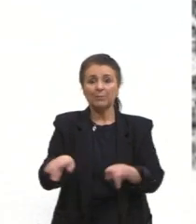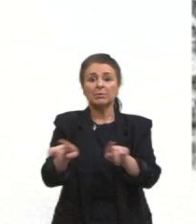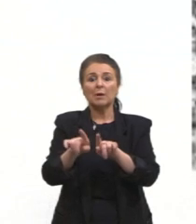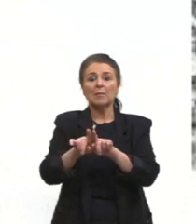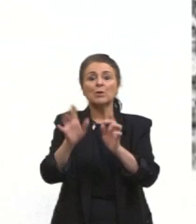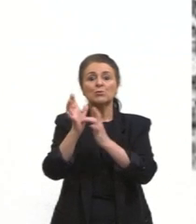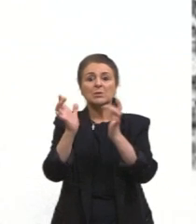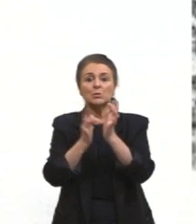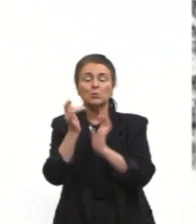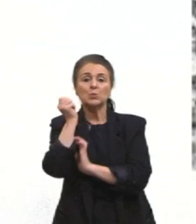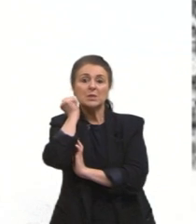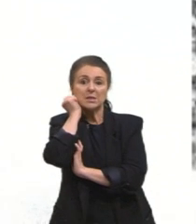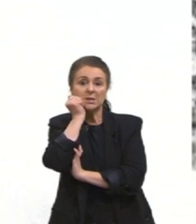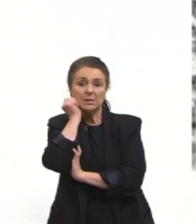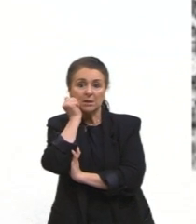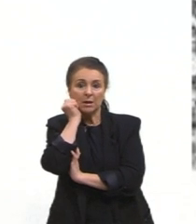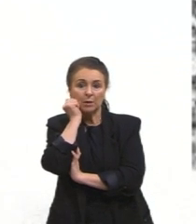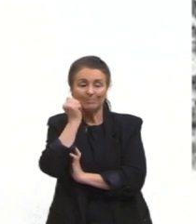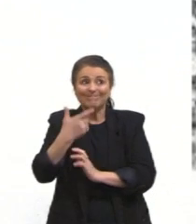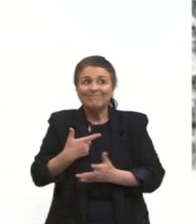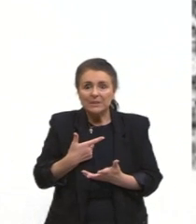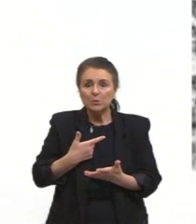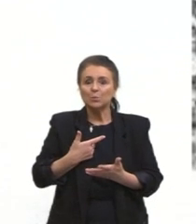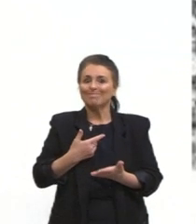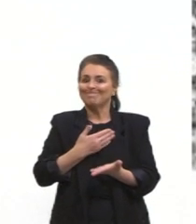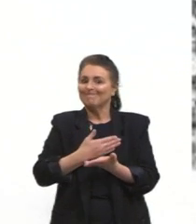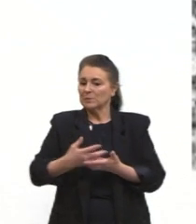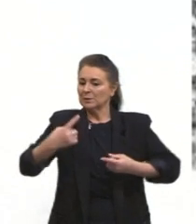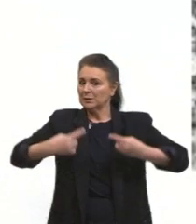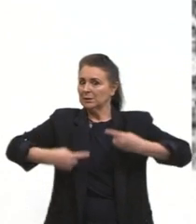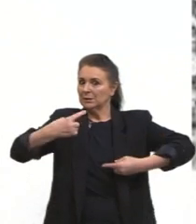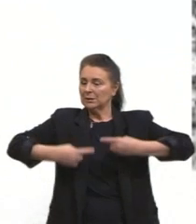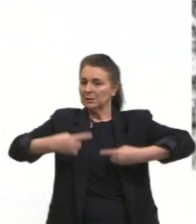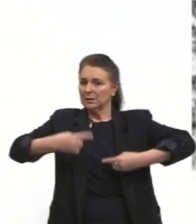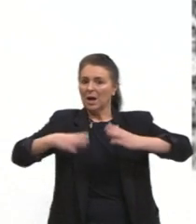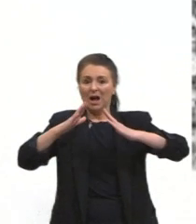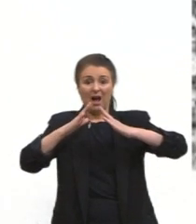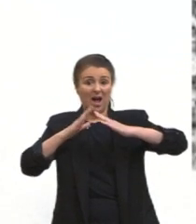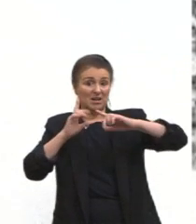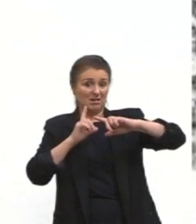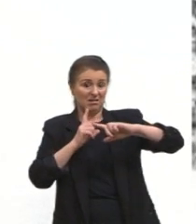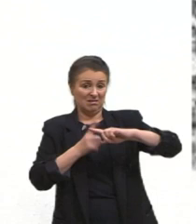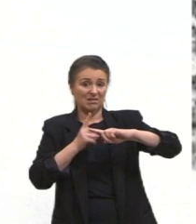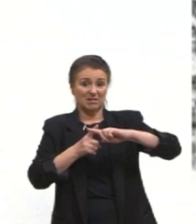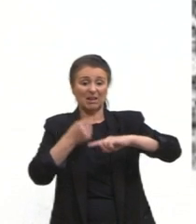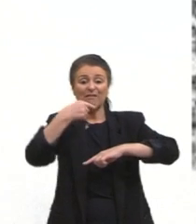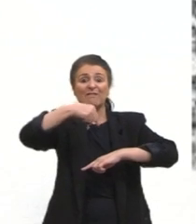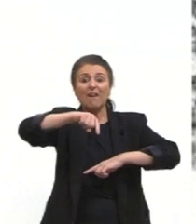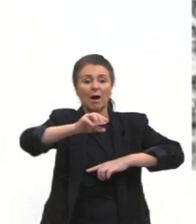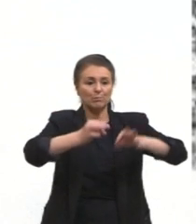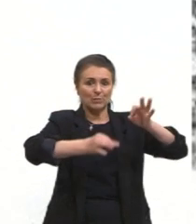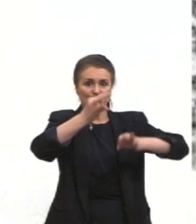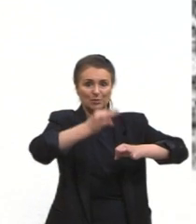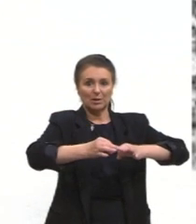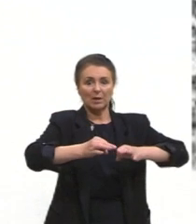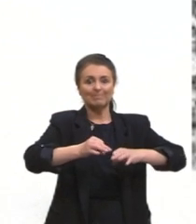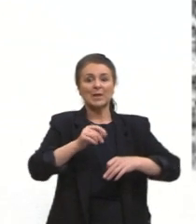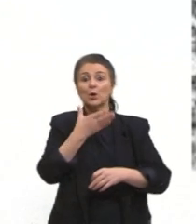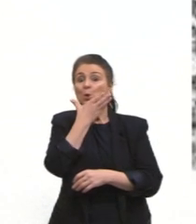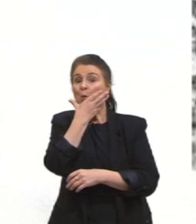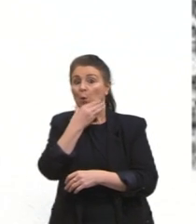né esse fato trouxe uma certa polêmica a igreja entra na justiça né acaba bem-vindo Joãozinho